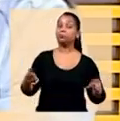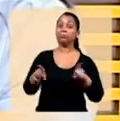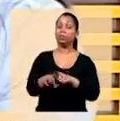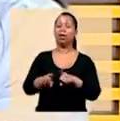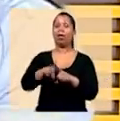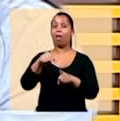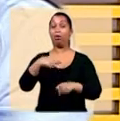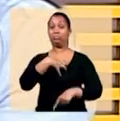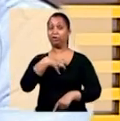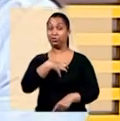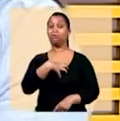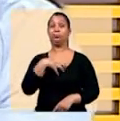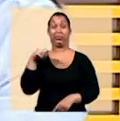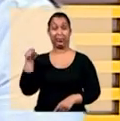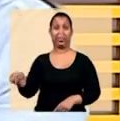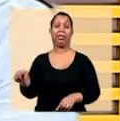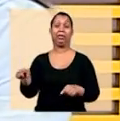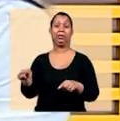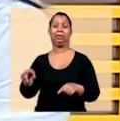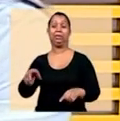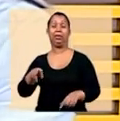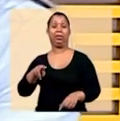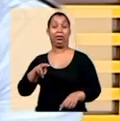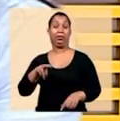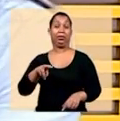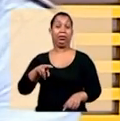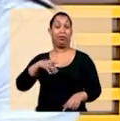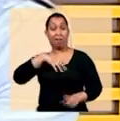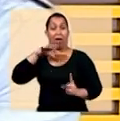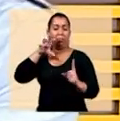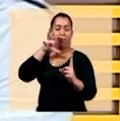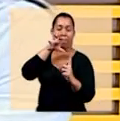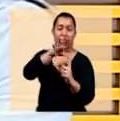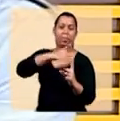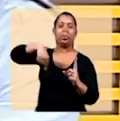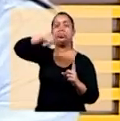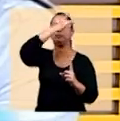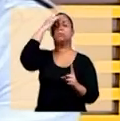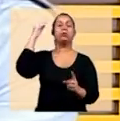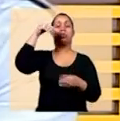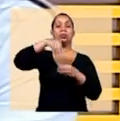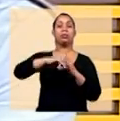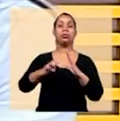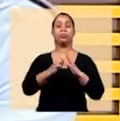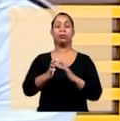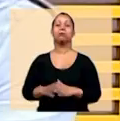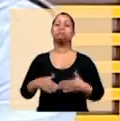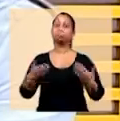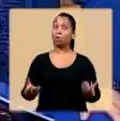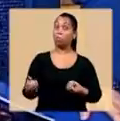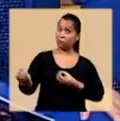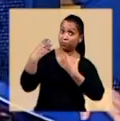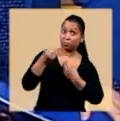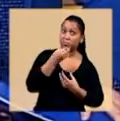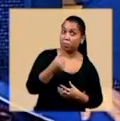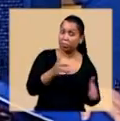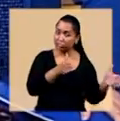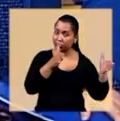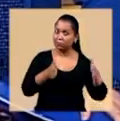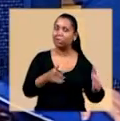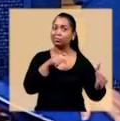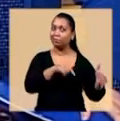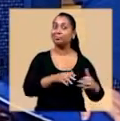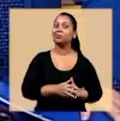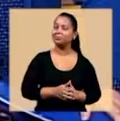não é? Então, também é uma forma que ele acaba assediando as pessoas dentro da empresa. Matheus, muita